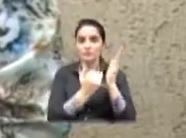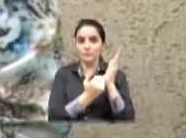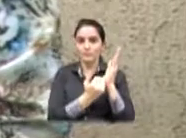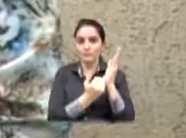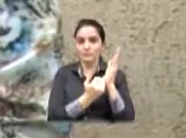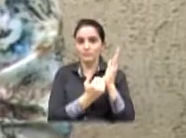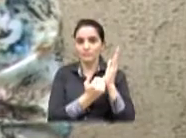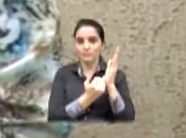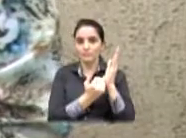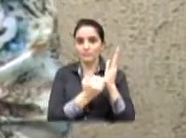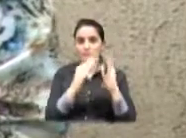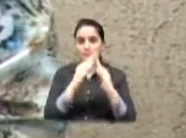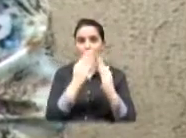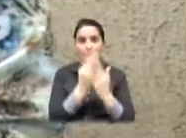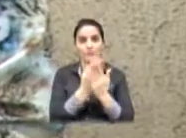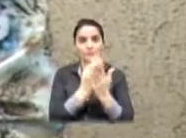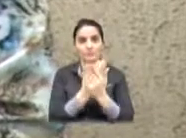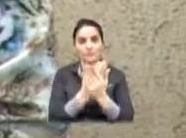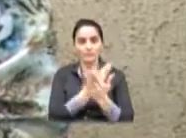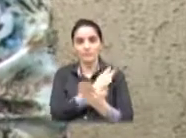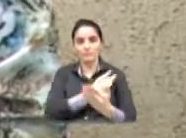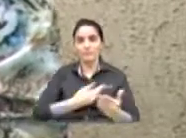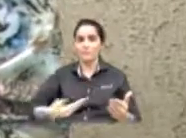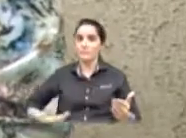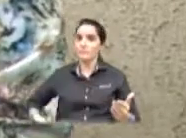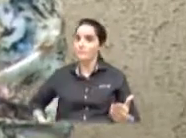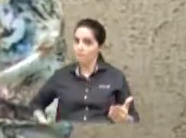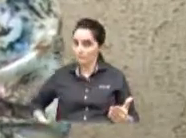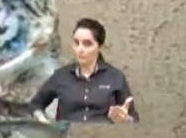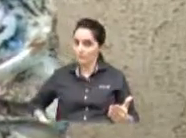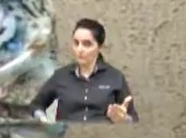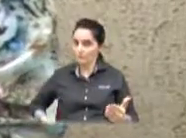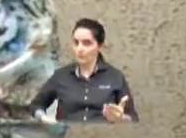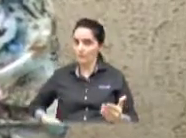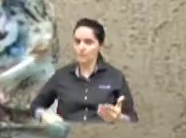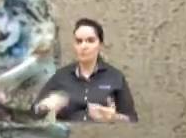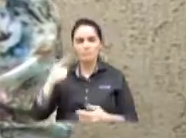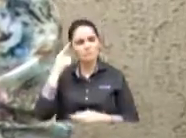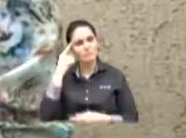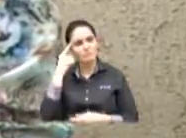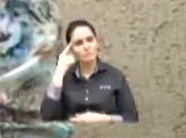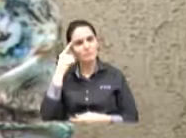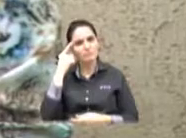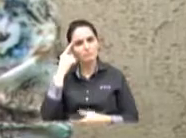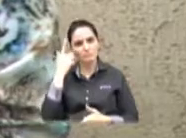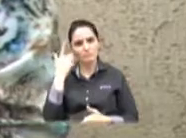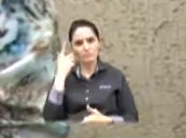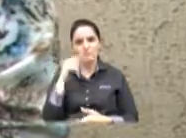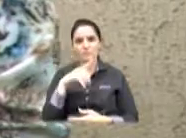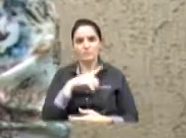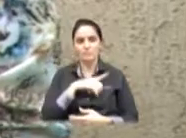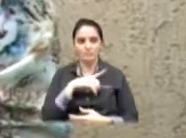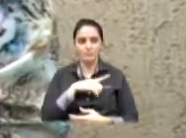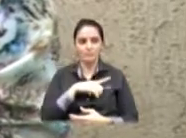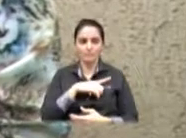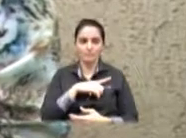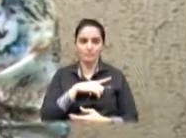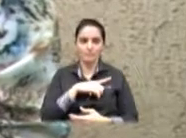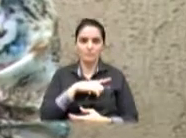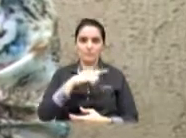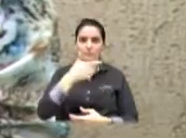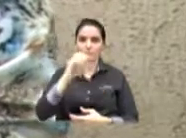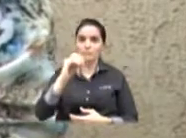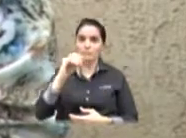para a rede pública municipal com raciocínio nós temos mais de 20.000